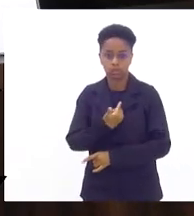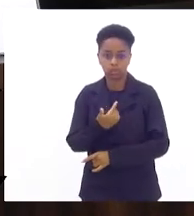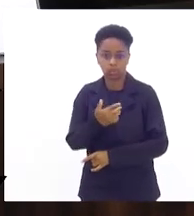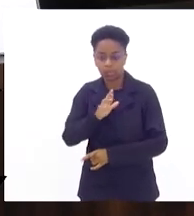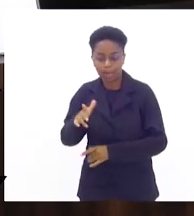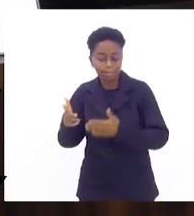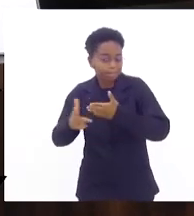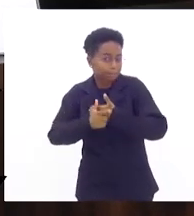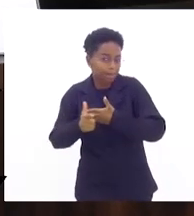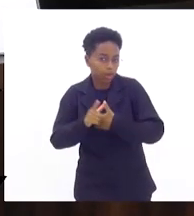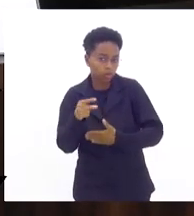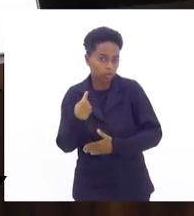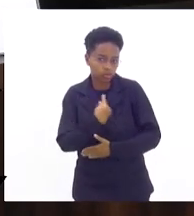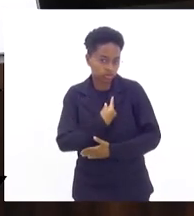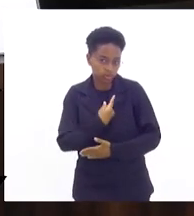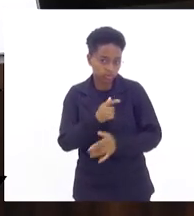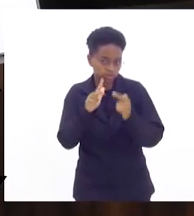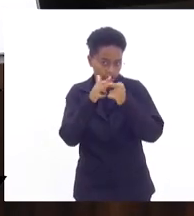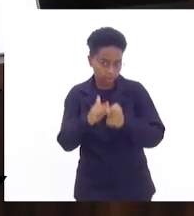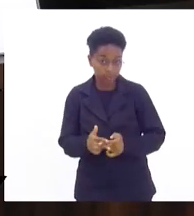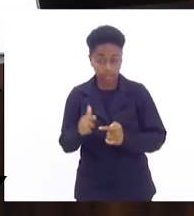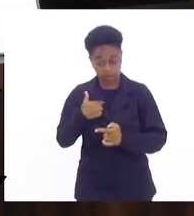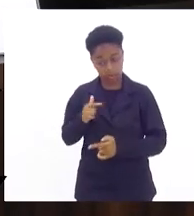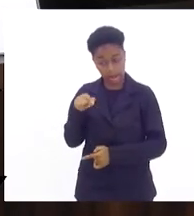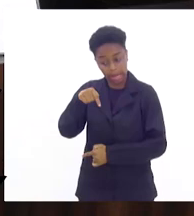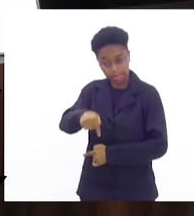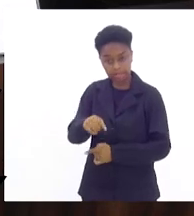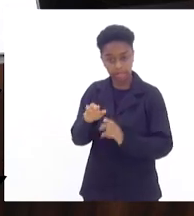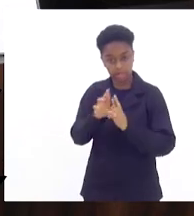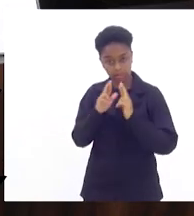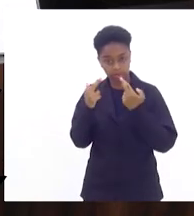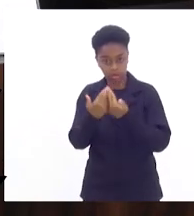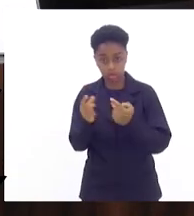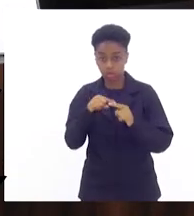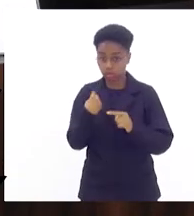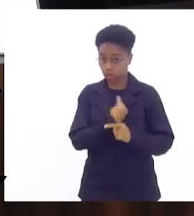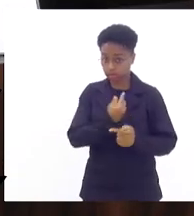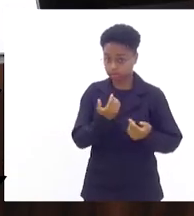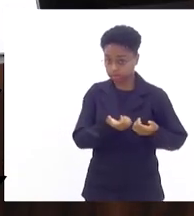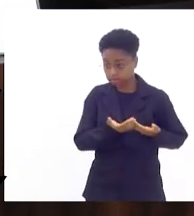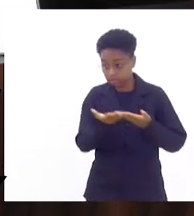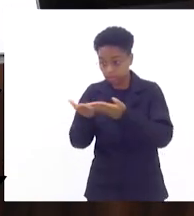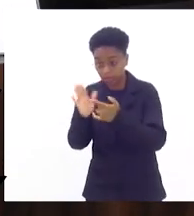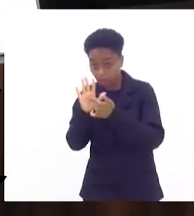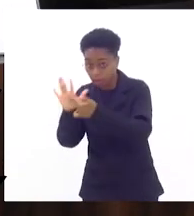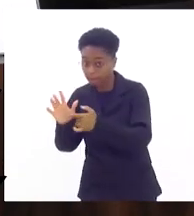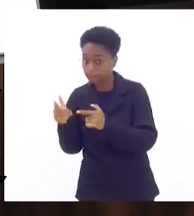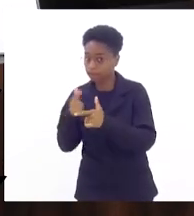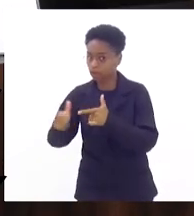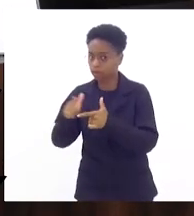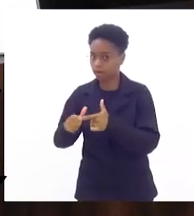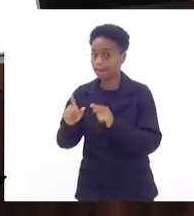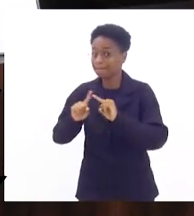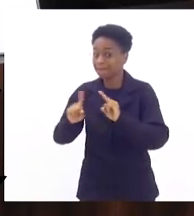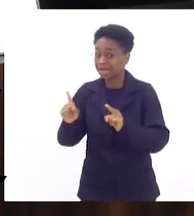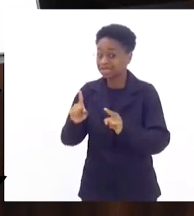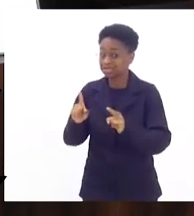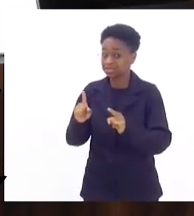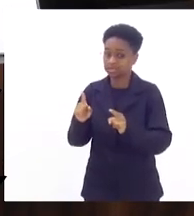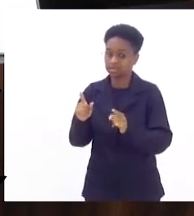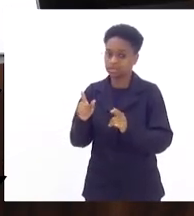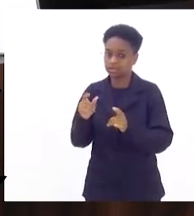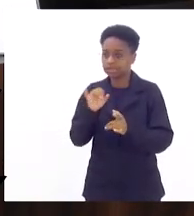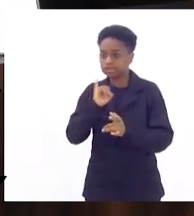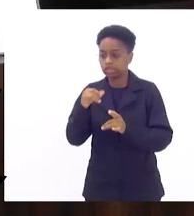aqui da audiência. Né? Nós vamos levar o problema, mas essa questão, a não